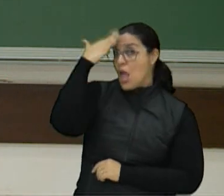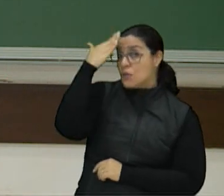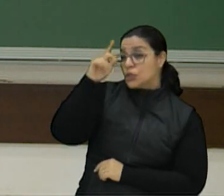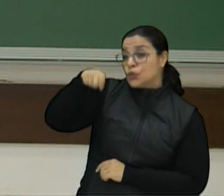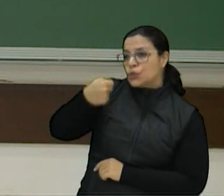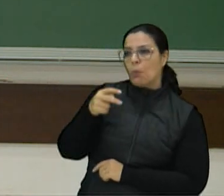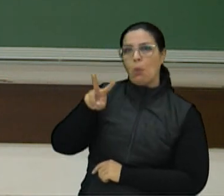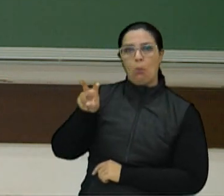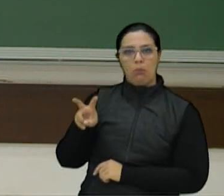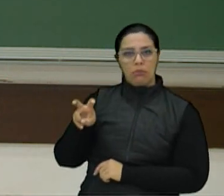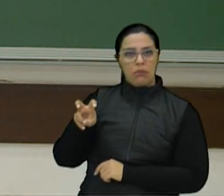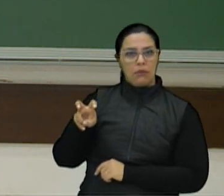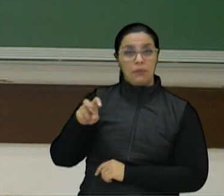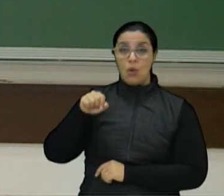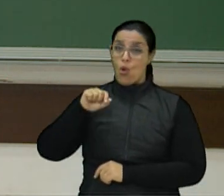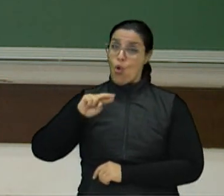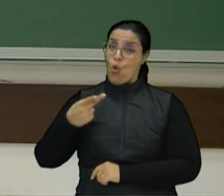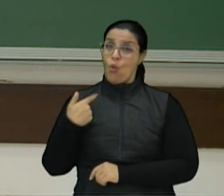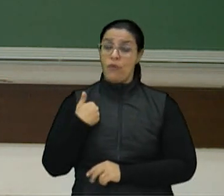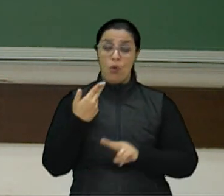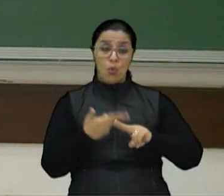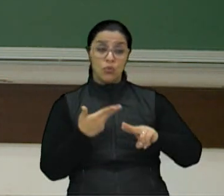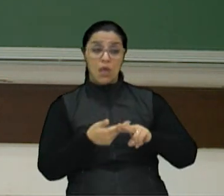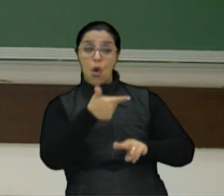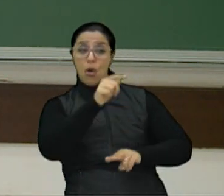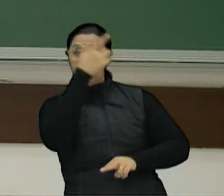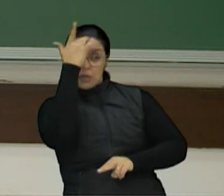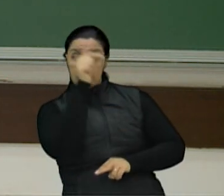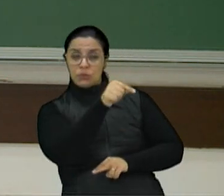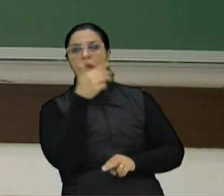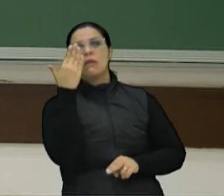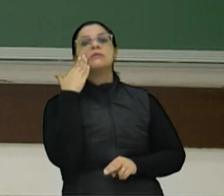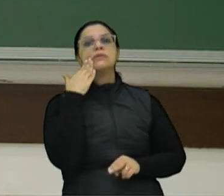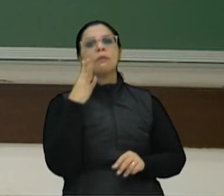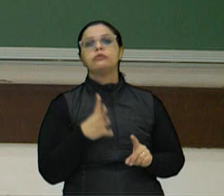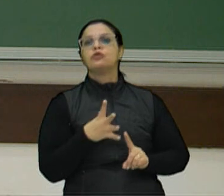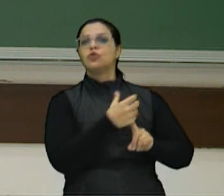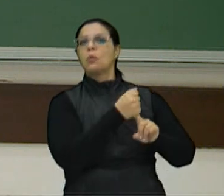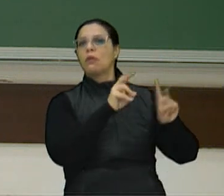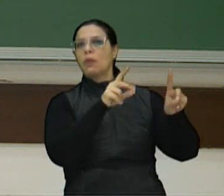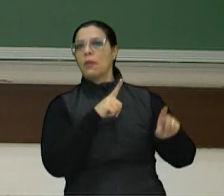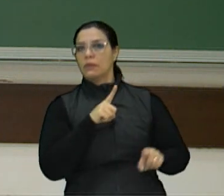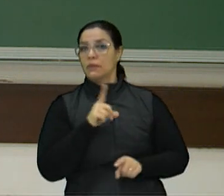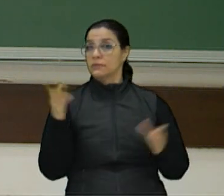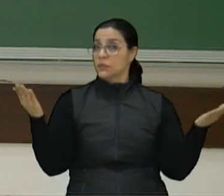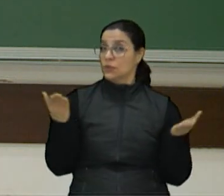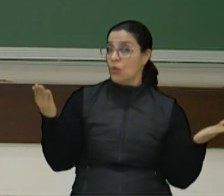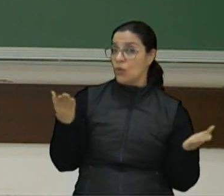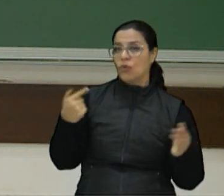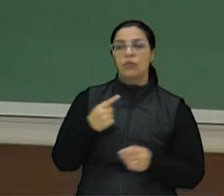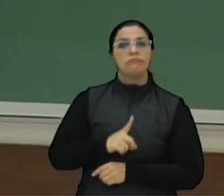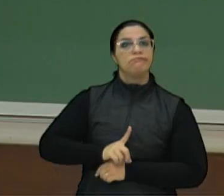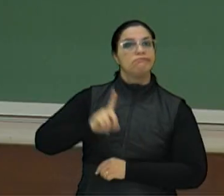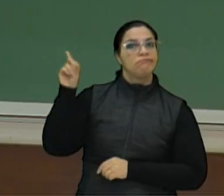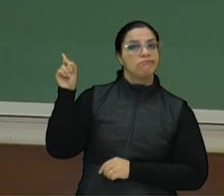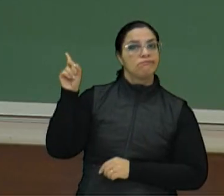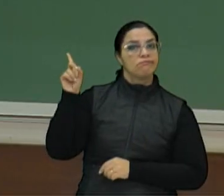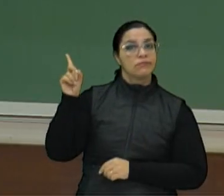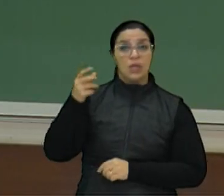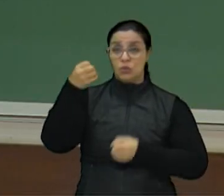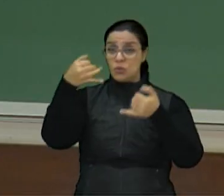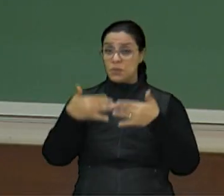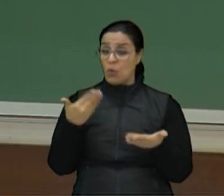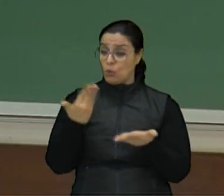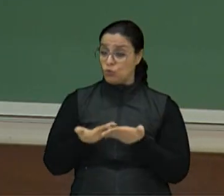sobre o assunto, ou ele usa alguém que sabe. Neste caso, além daquilo